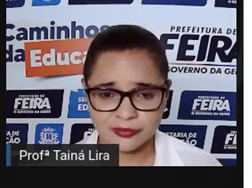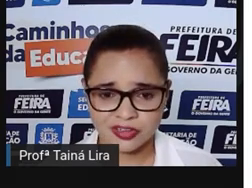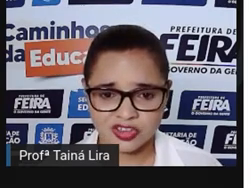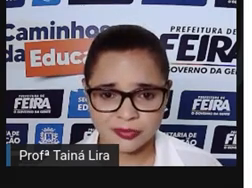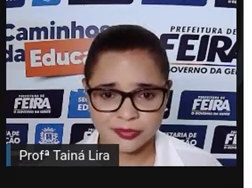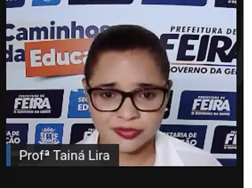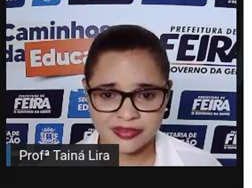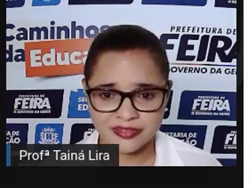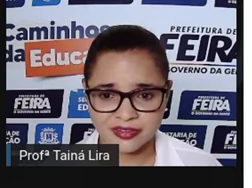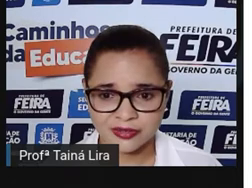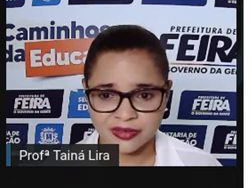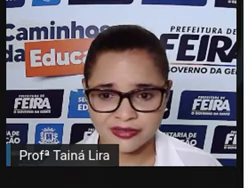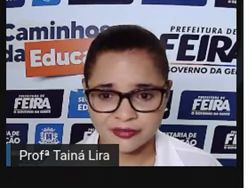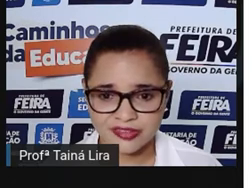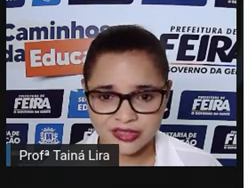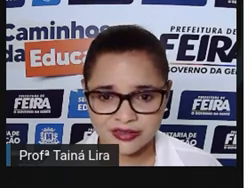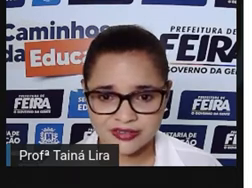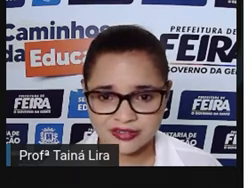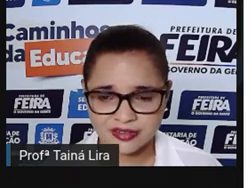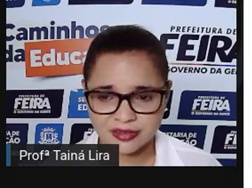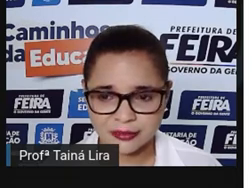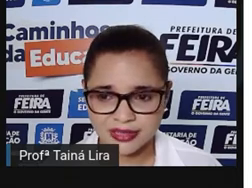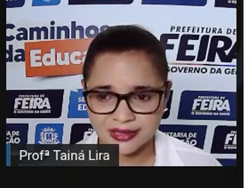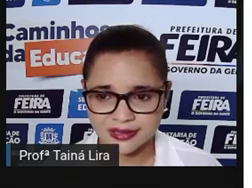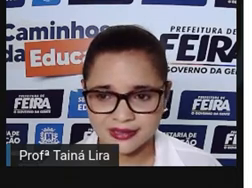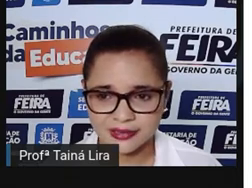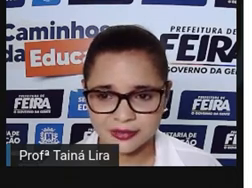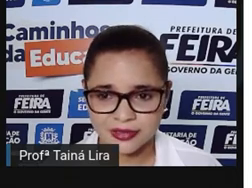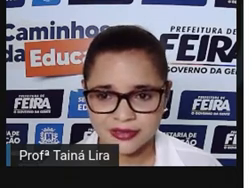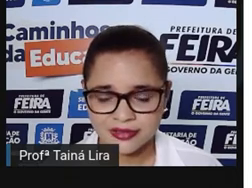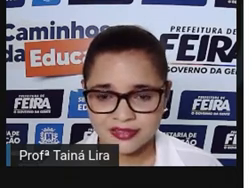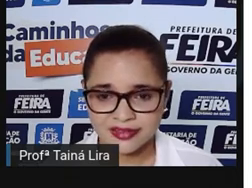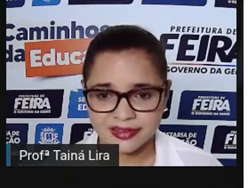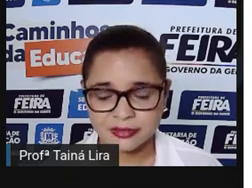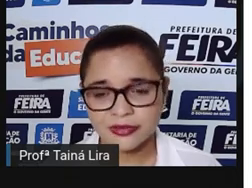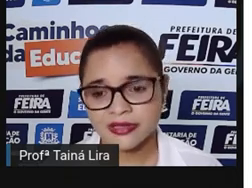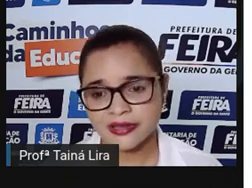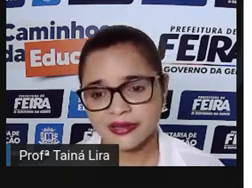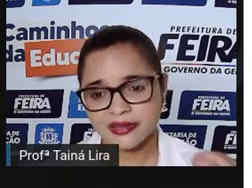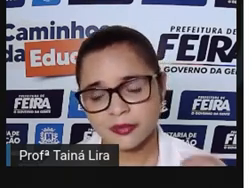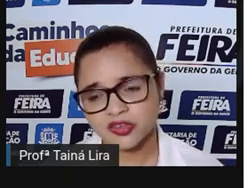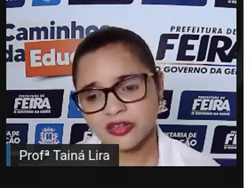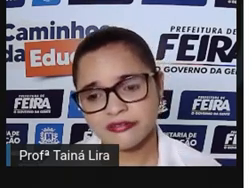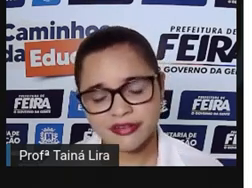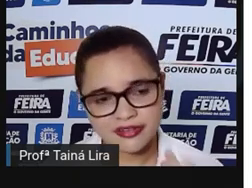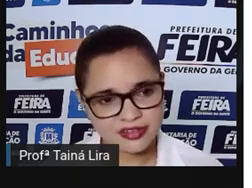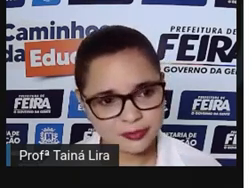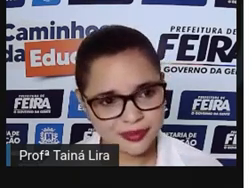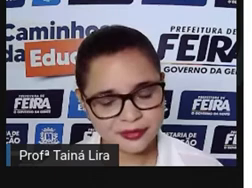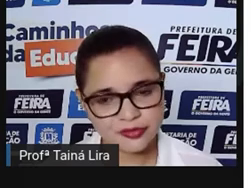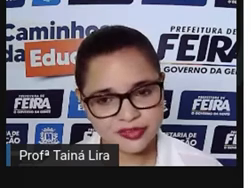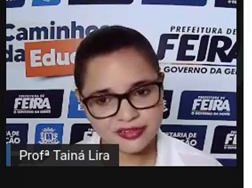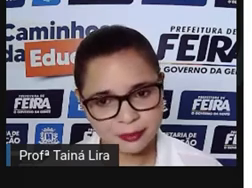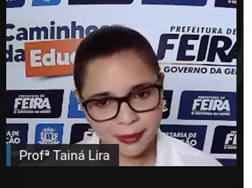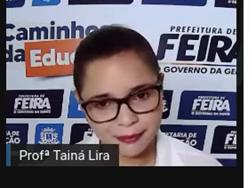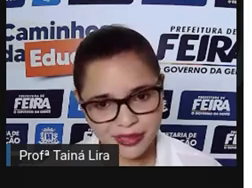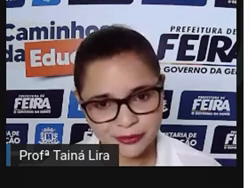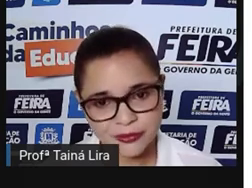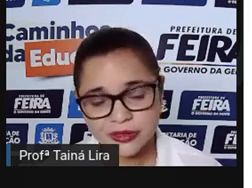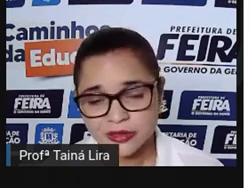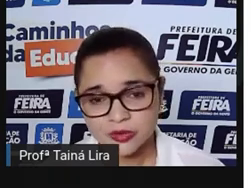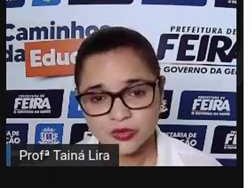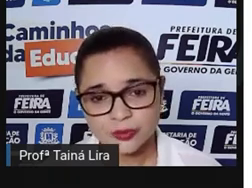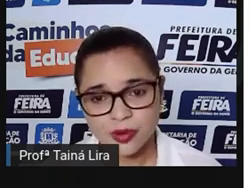do povo egípcio, o desenho, né? Tem umas crianças aqui brincando, certo? E aqui tá mostrando vários aspectos nesse